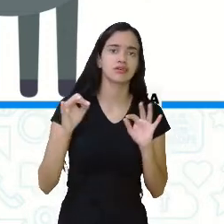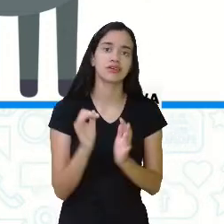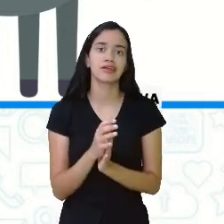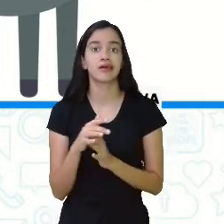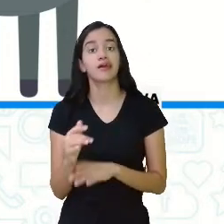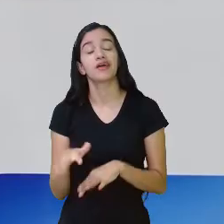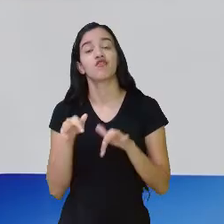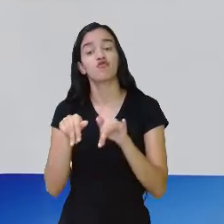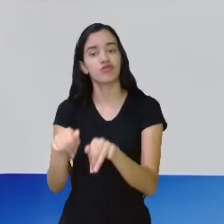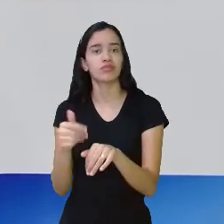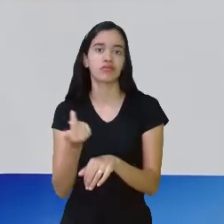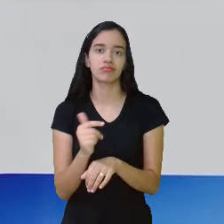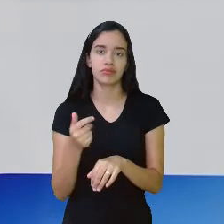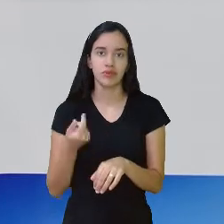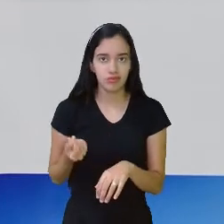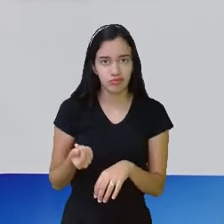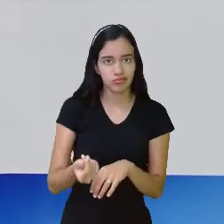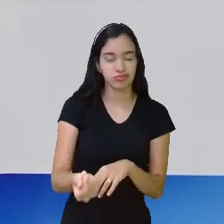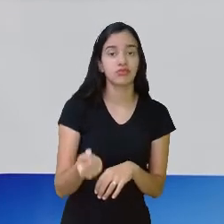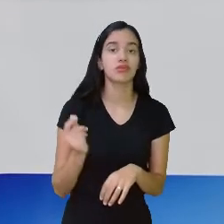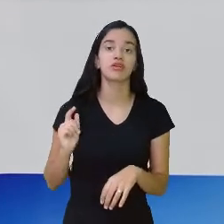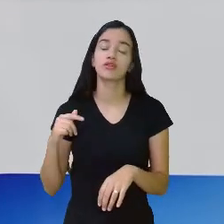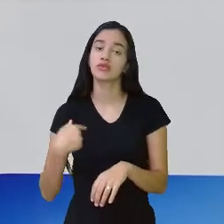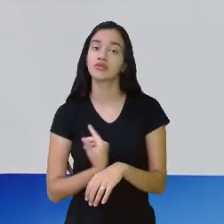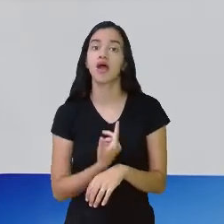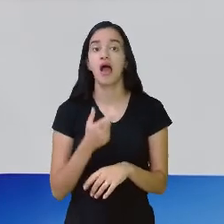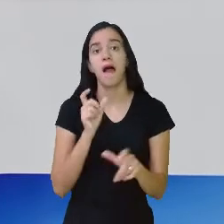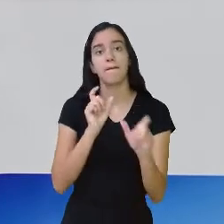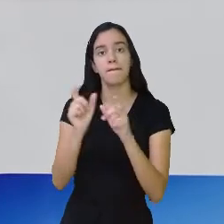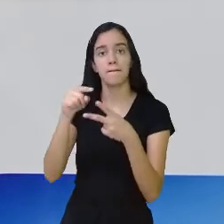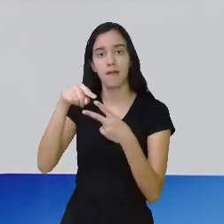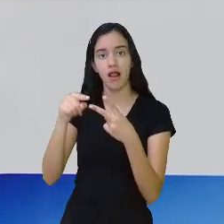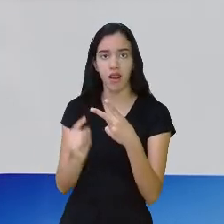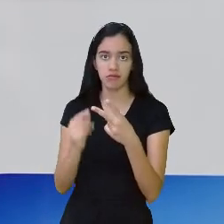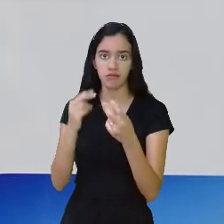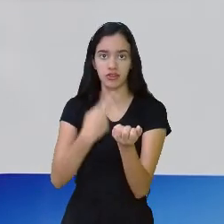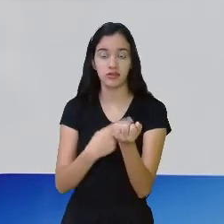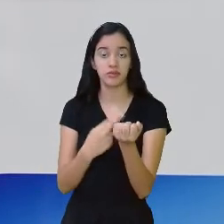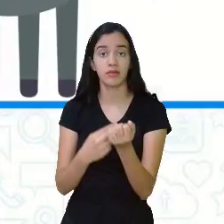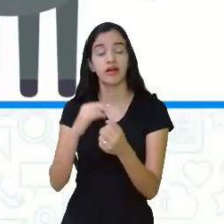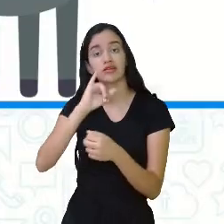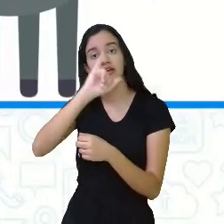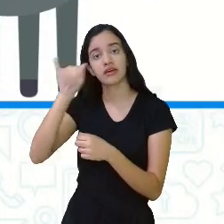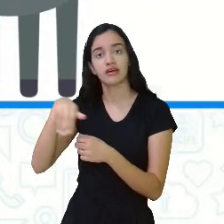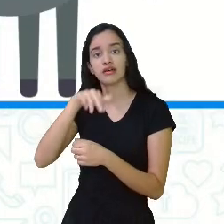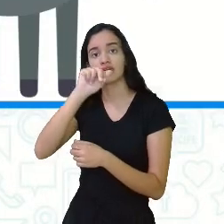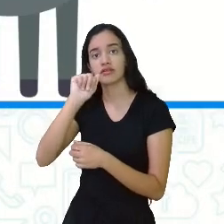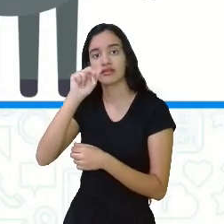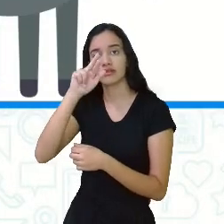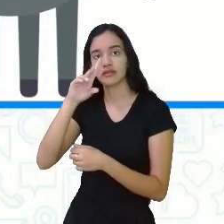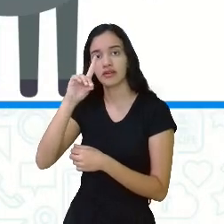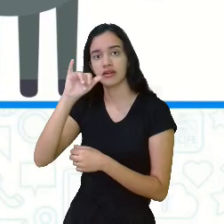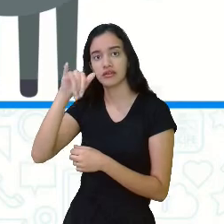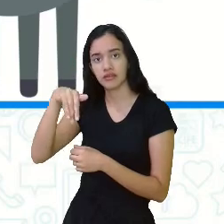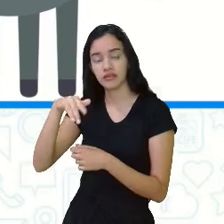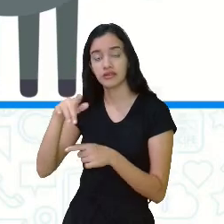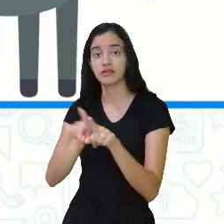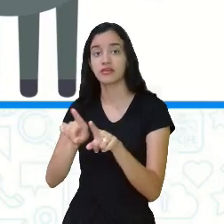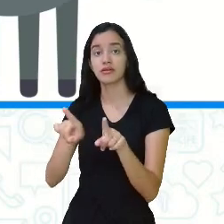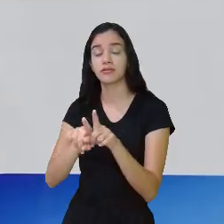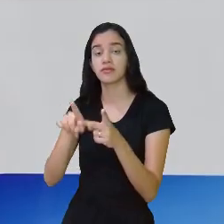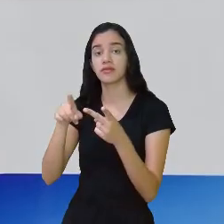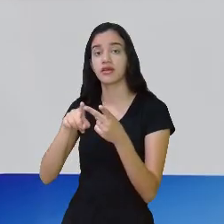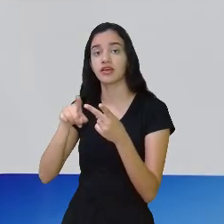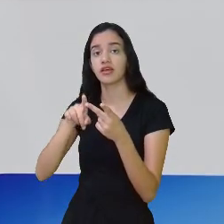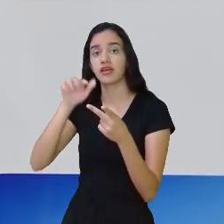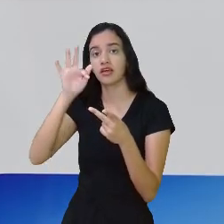tenha fim. Mais uma vez, a gente destaca aí as palavras rimadas, jardim e fim. Será que elas compreenderam